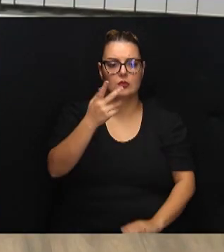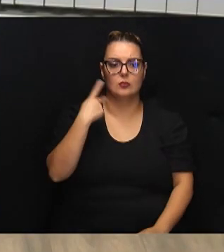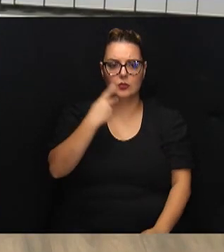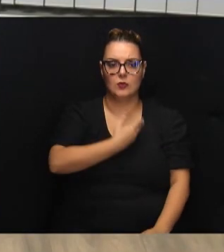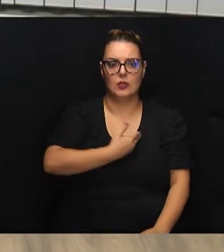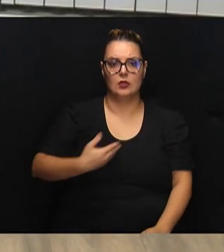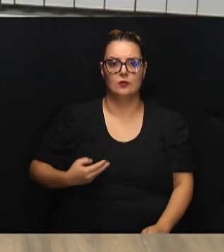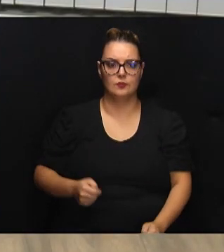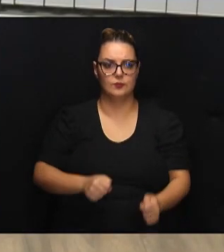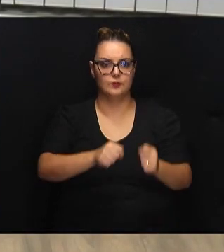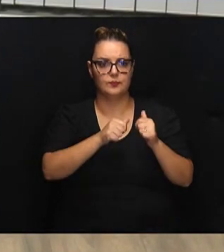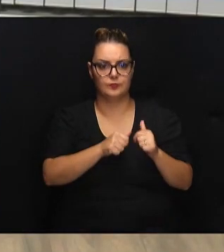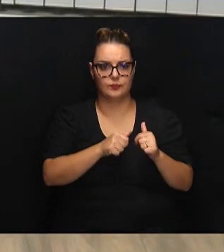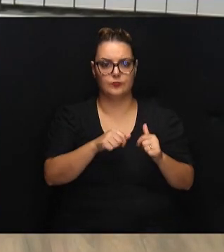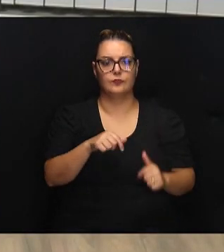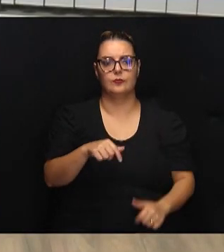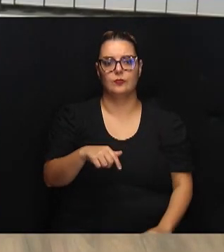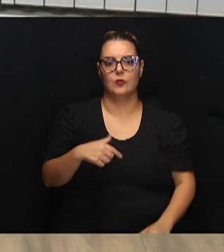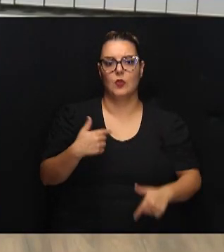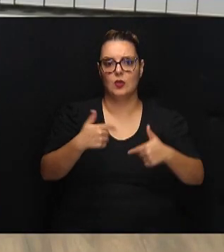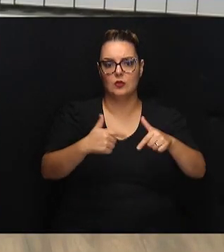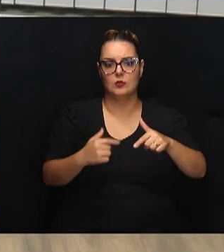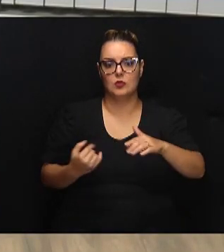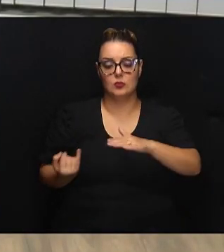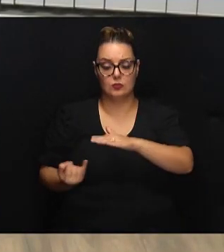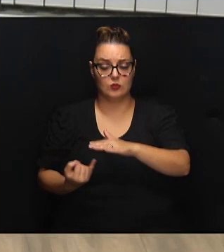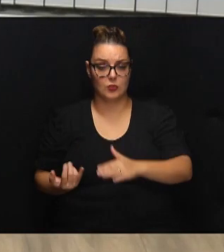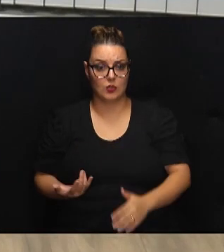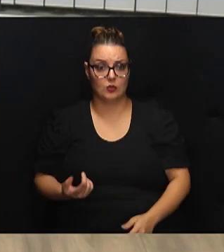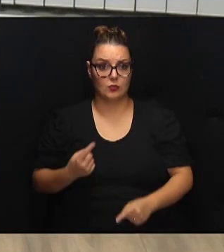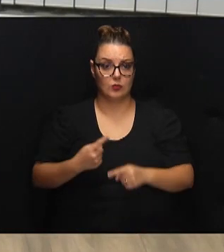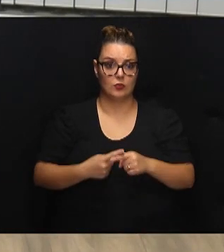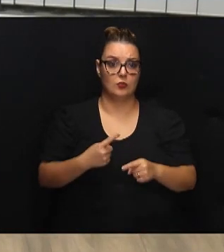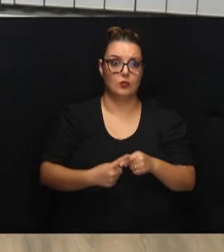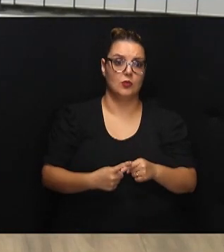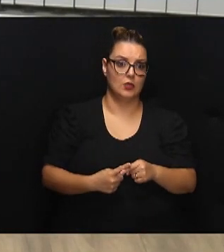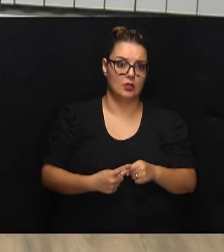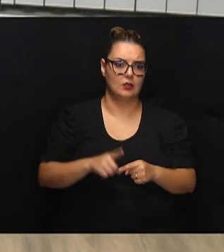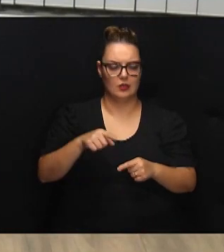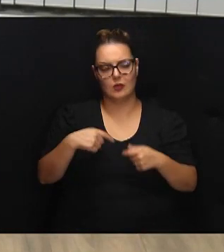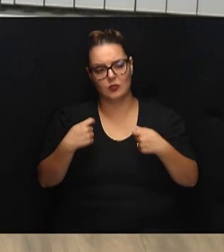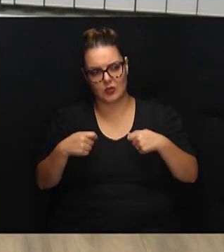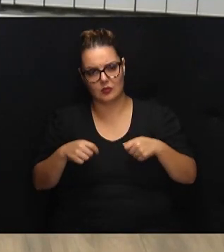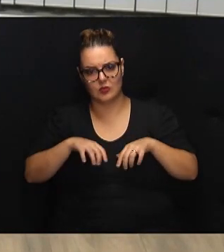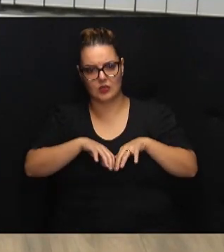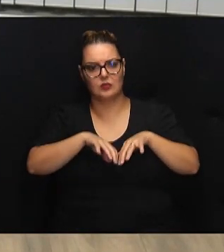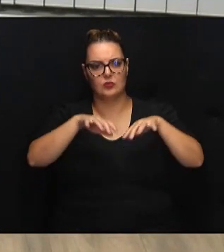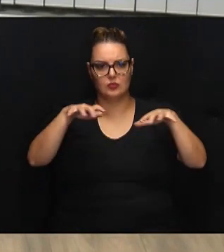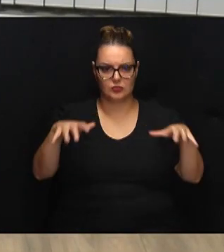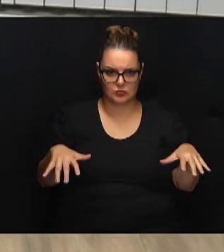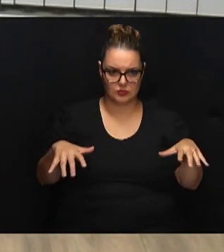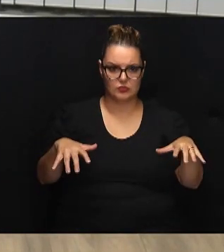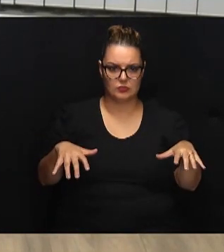favorecer o trabalhador informal, né? Porque é necessário a separação